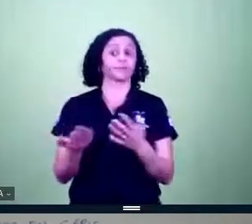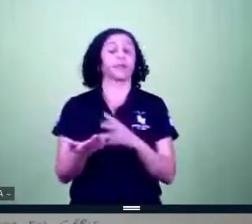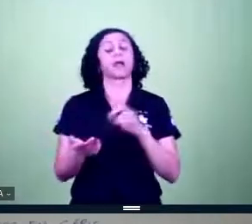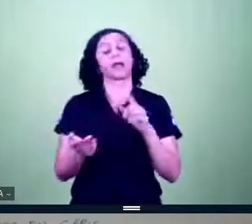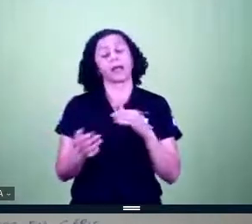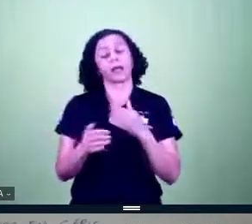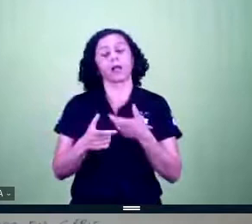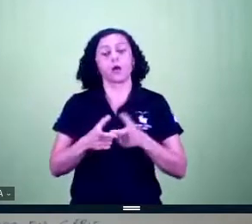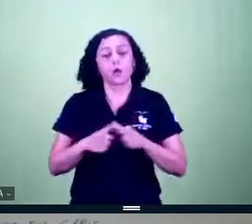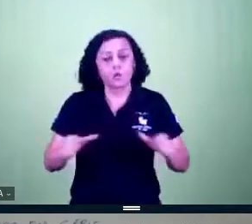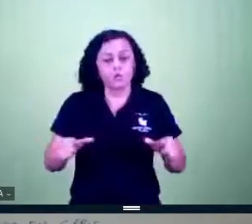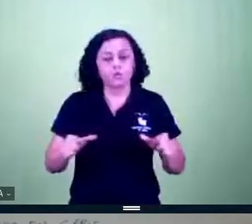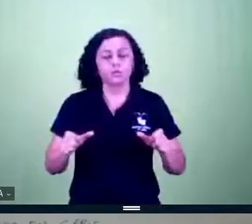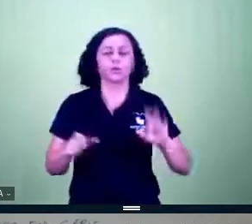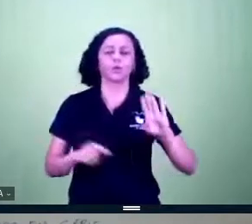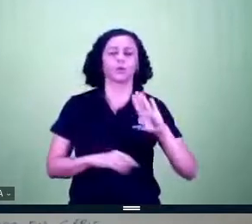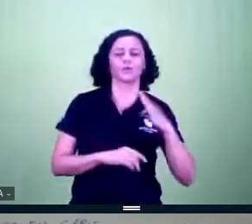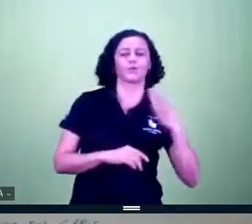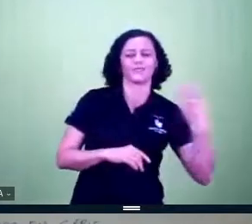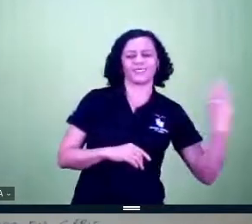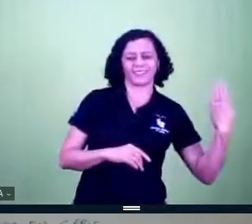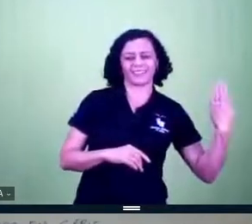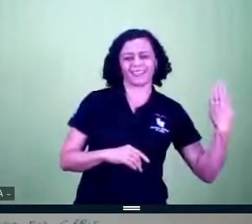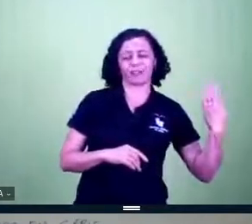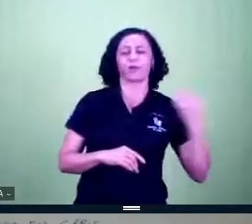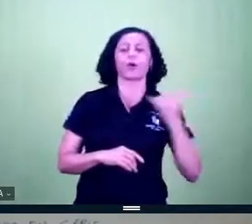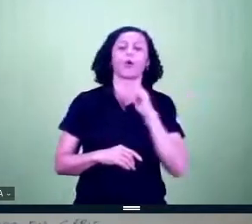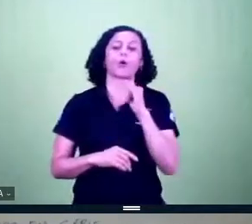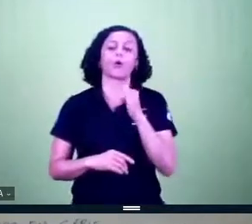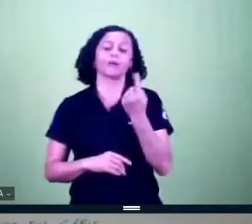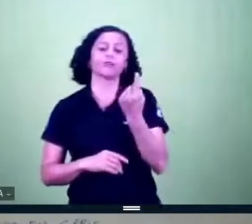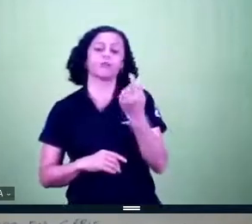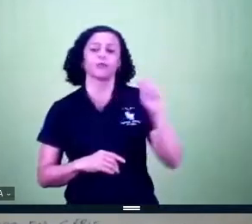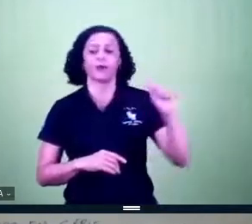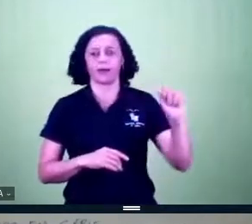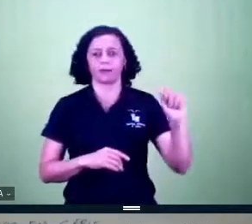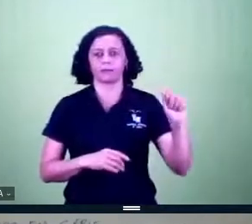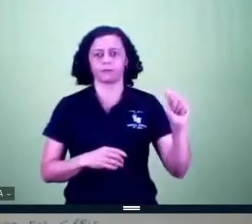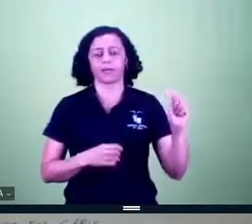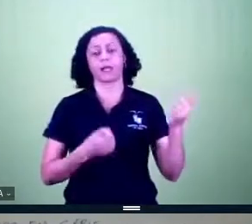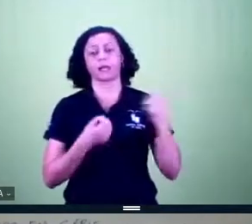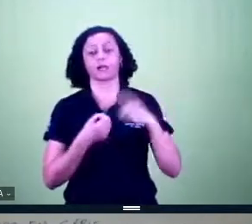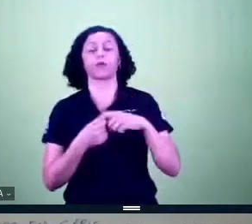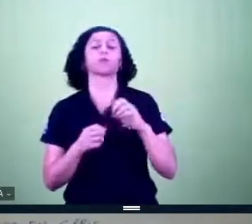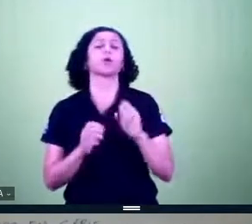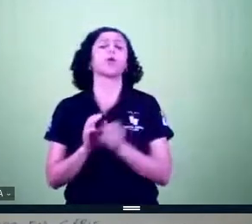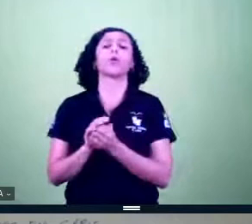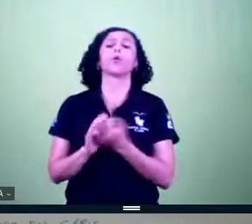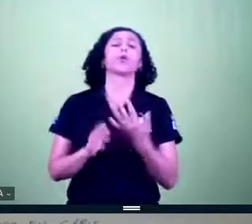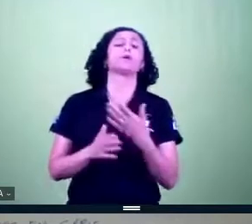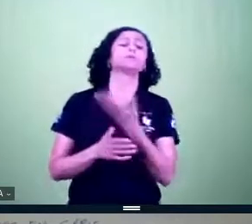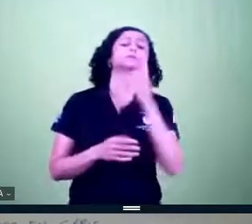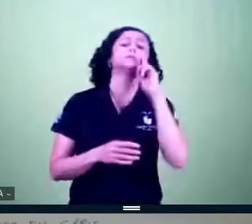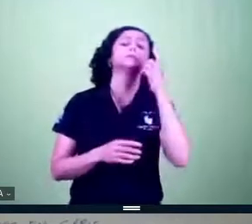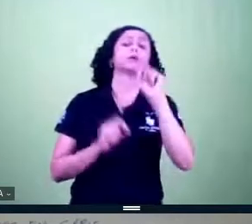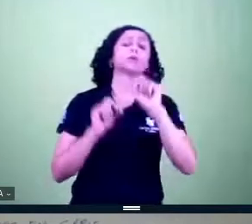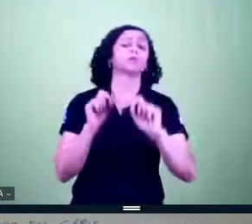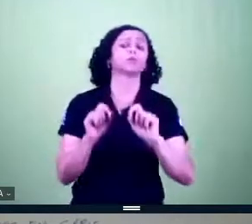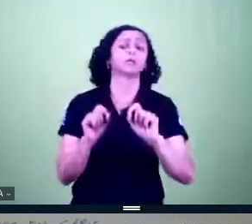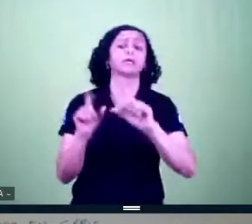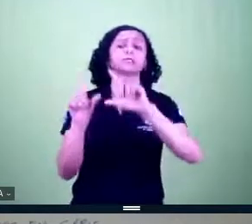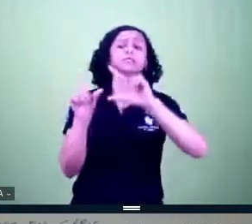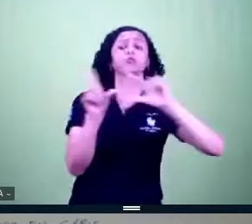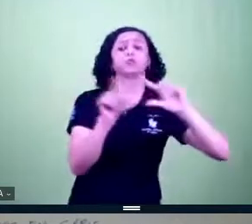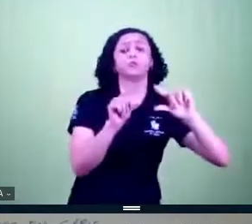série e vai ser uma corrente de 1 ampere. Circula aqui, aqui, aqui e volta. Quanto que vai ser, vocês acham então, a queda de tensão aqui